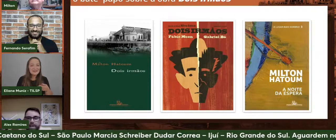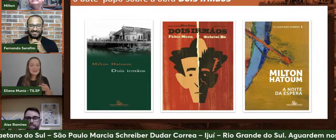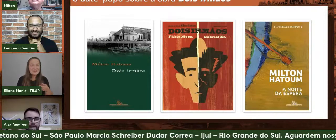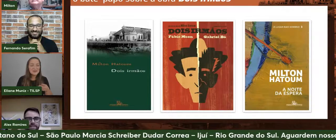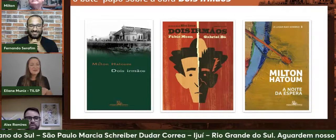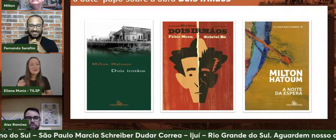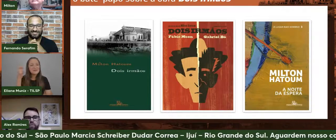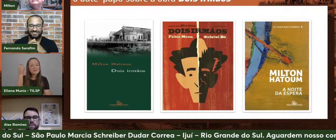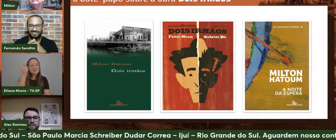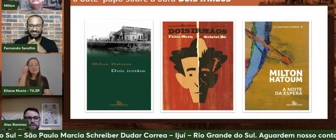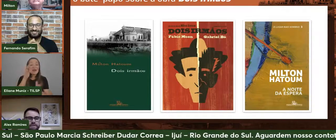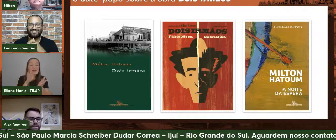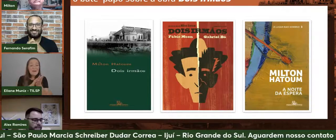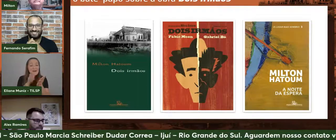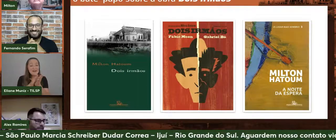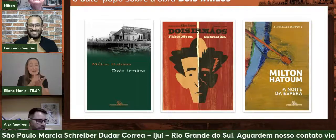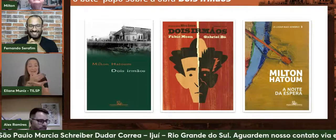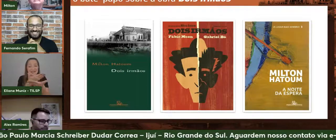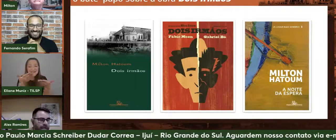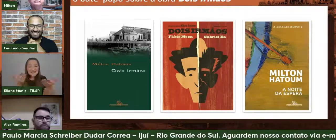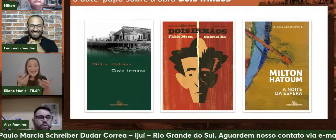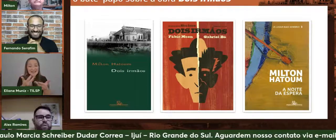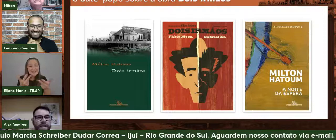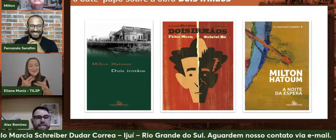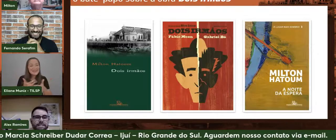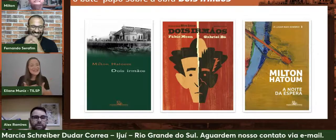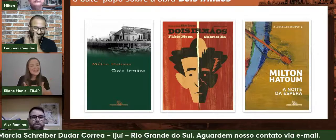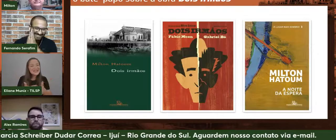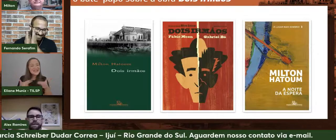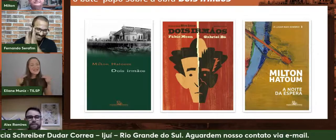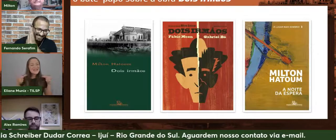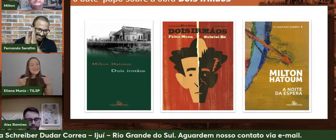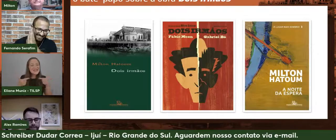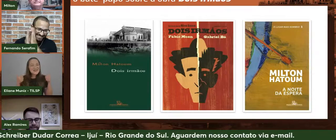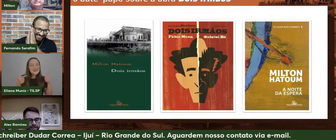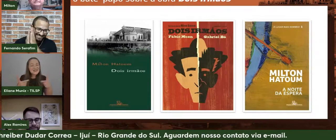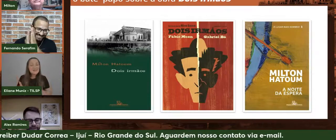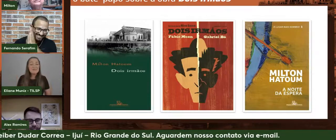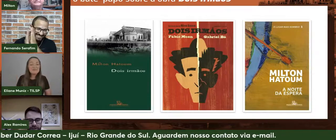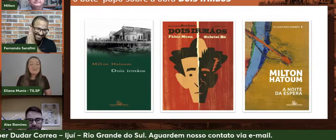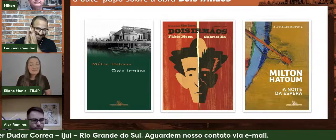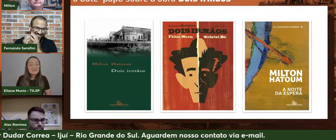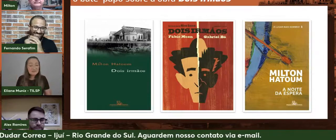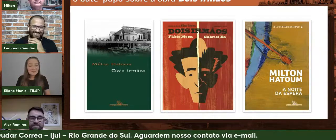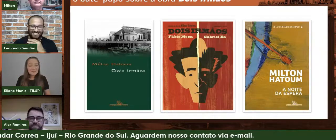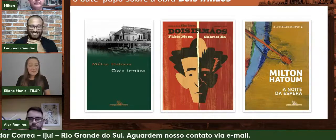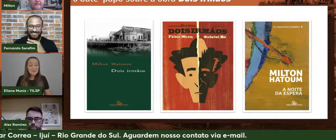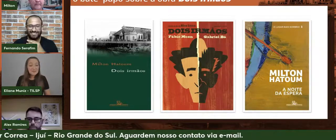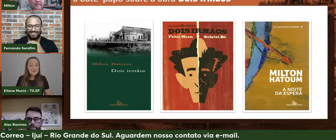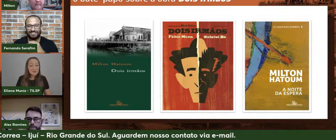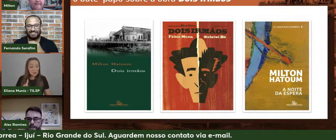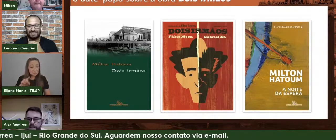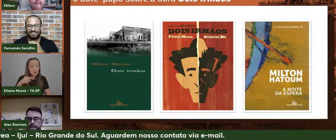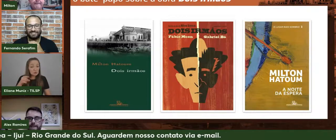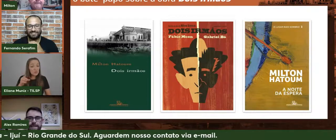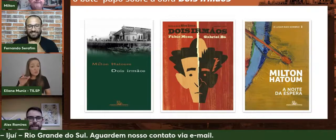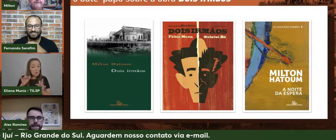Bom, parabéns às sortudas. Os colegas entraram em contato para efetuarem o envio.